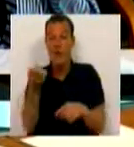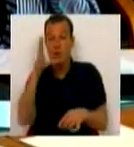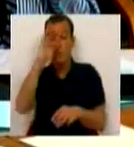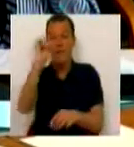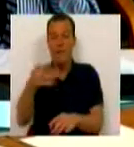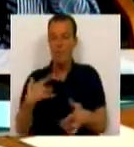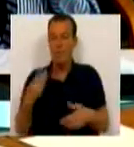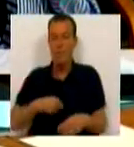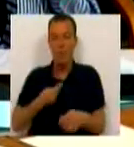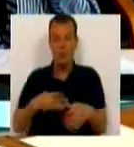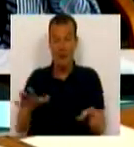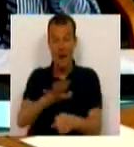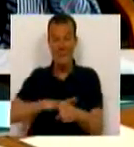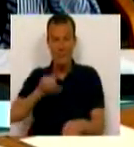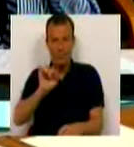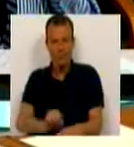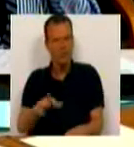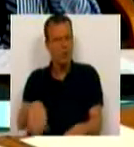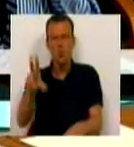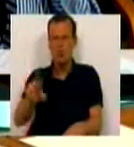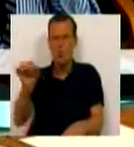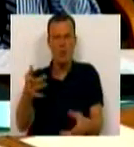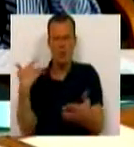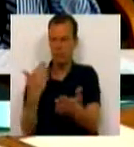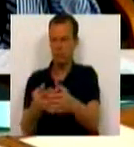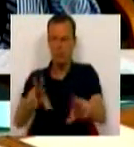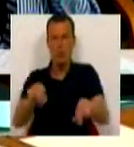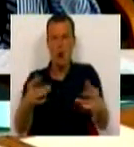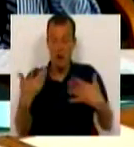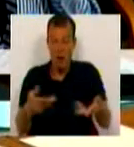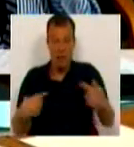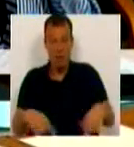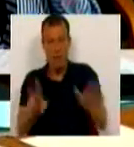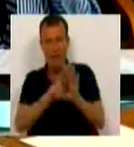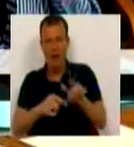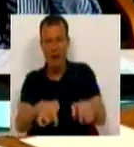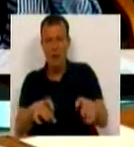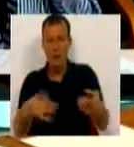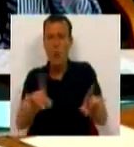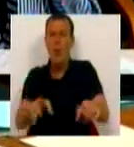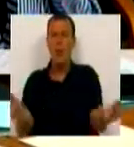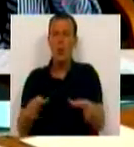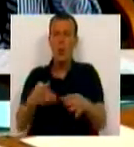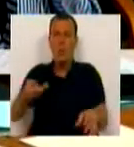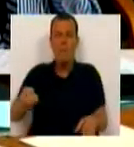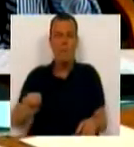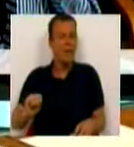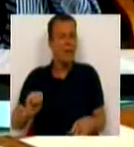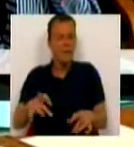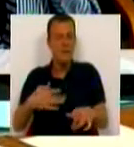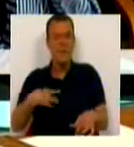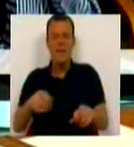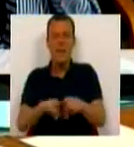preocupação com esta área, e sabem que agora há o cumprimento daquilo que, é uma medida que foi, não é, o Partido Socialista não está a fazer